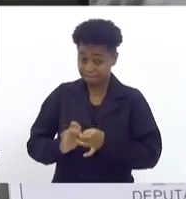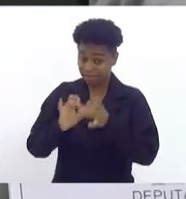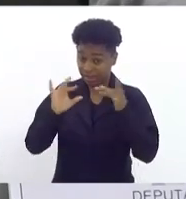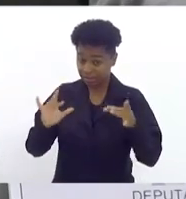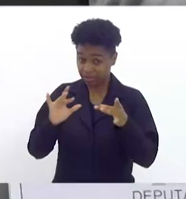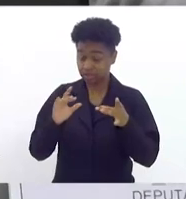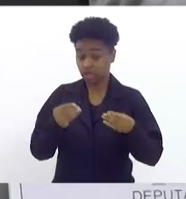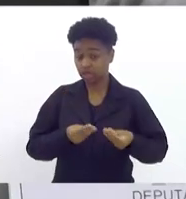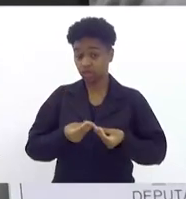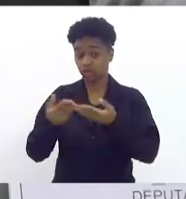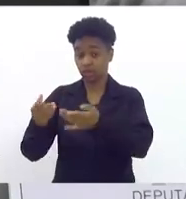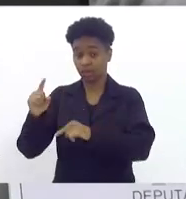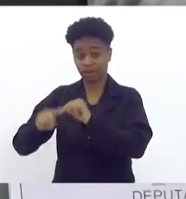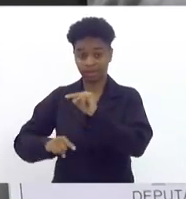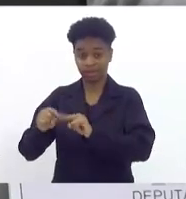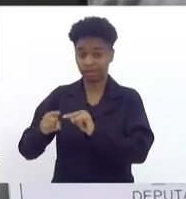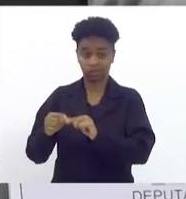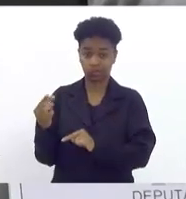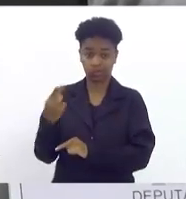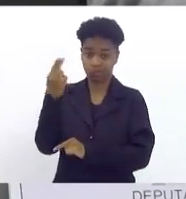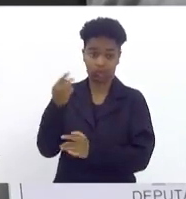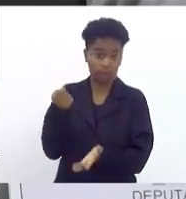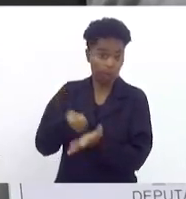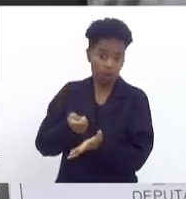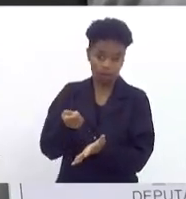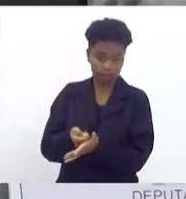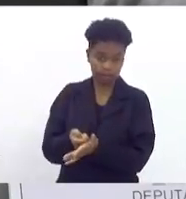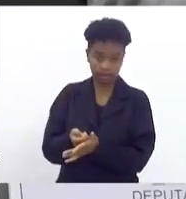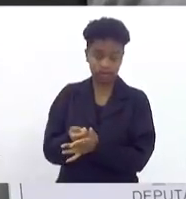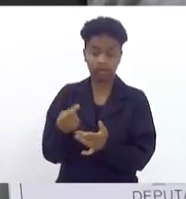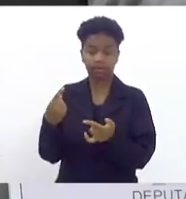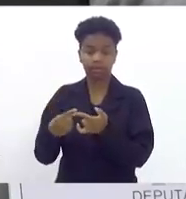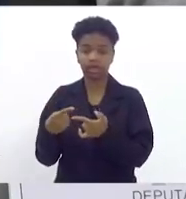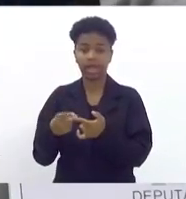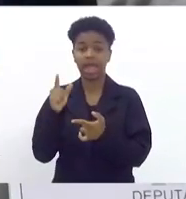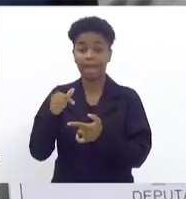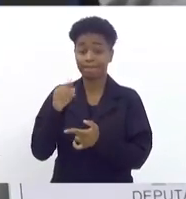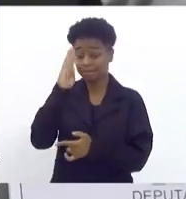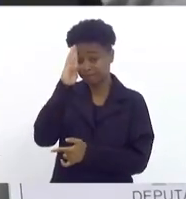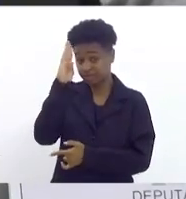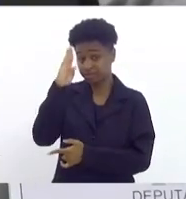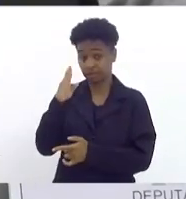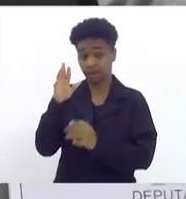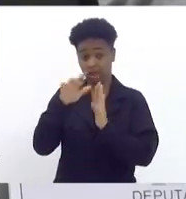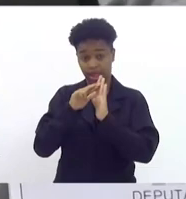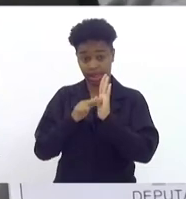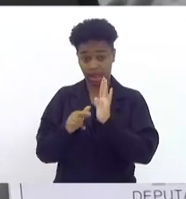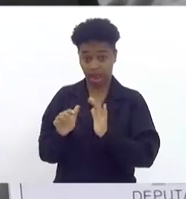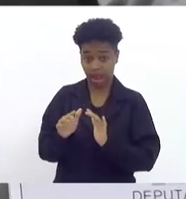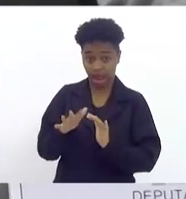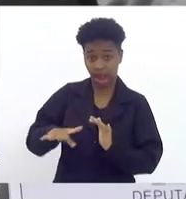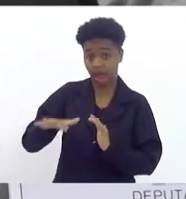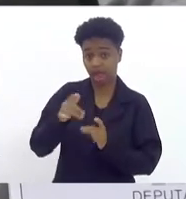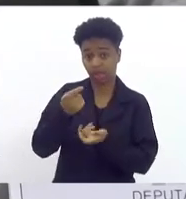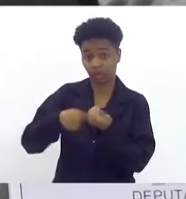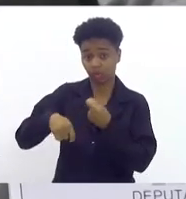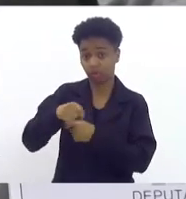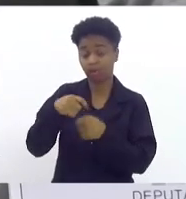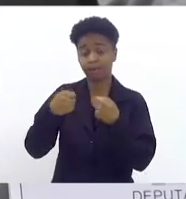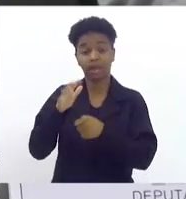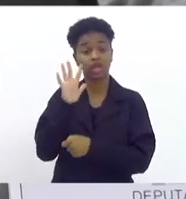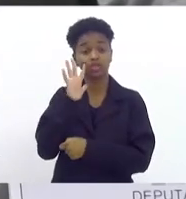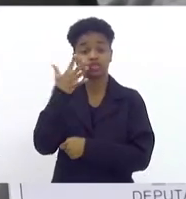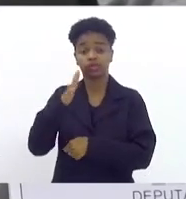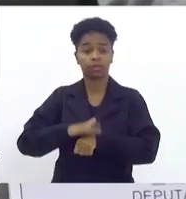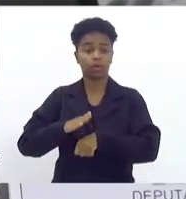doação dos resíduos está longe de ser obrigatório, ficando a exclusivo critério do agente econômico a decisão sobre o modo de